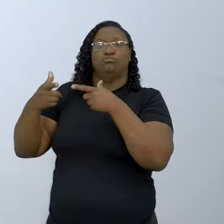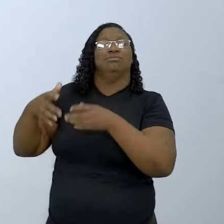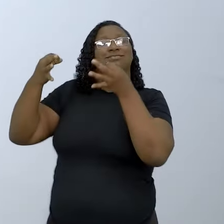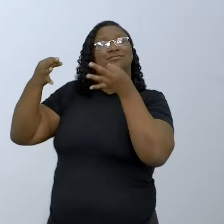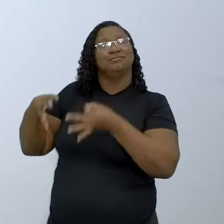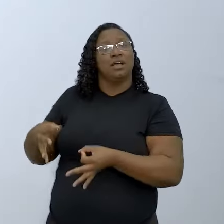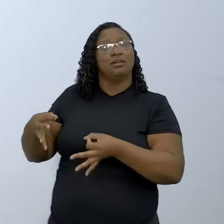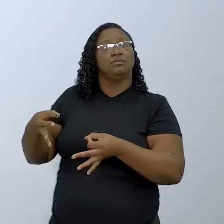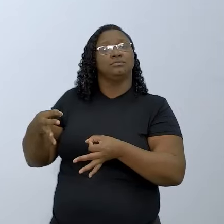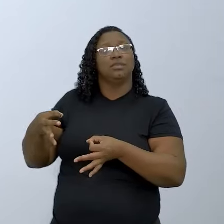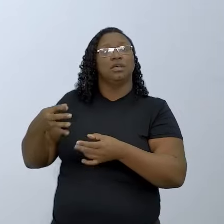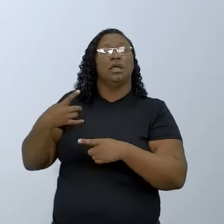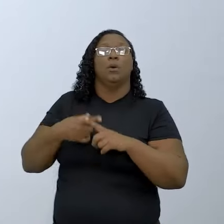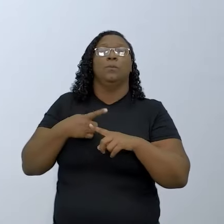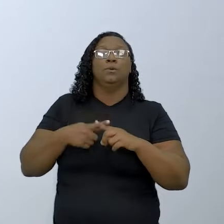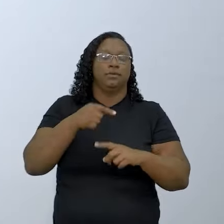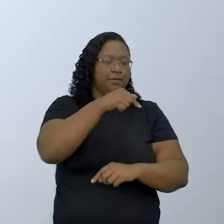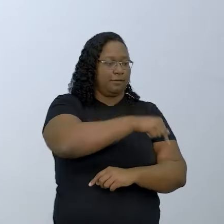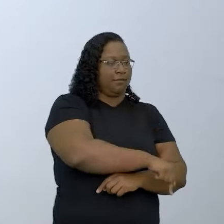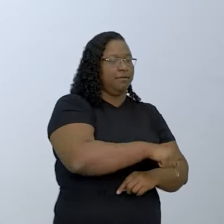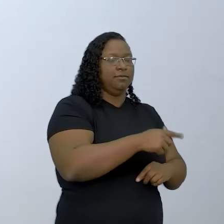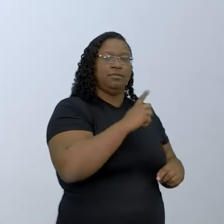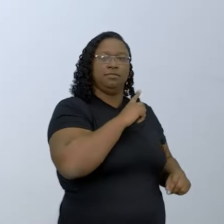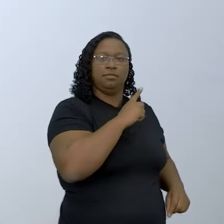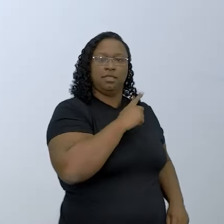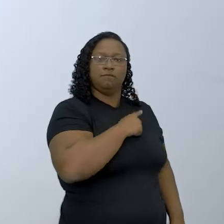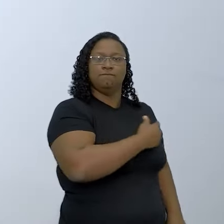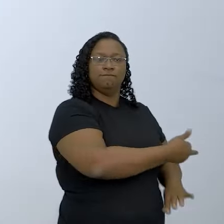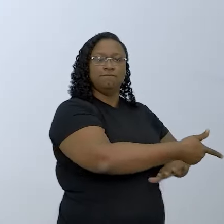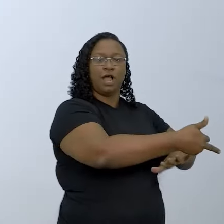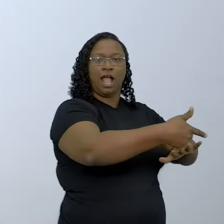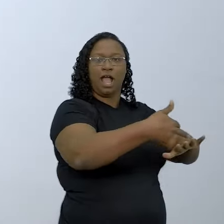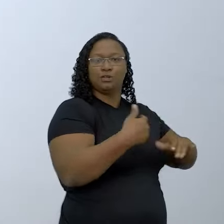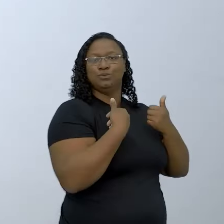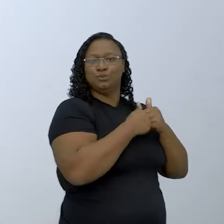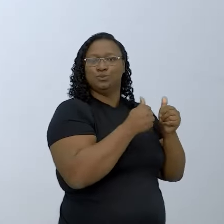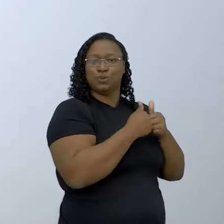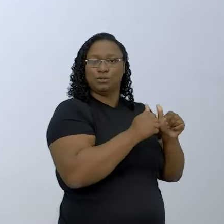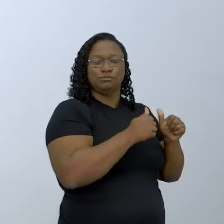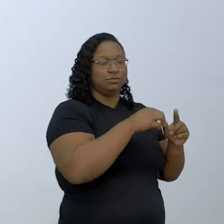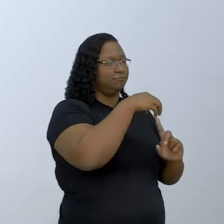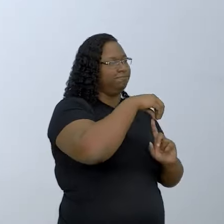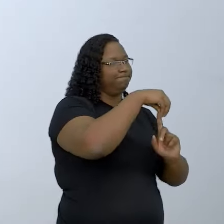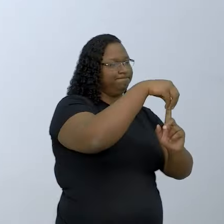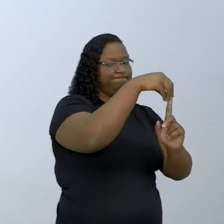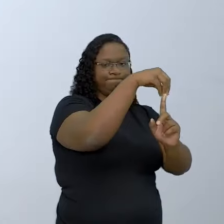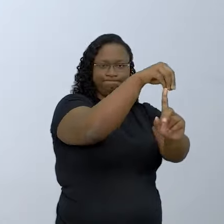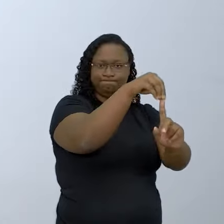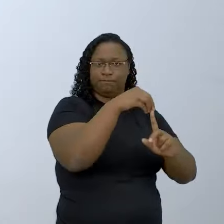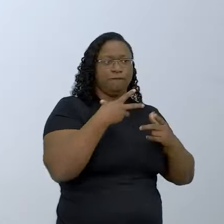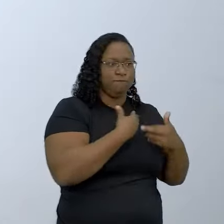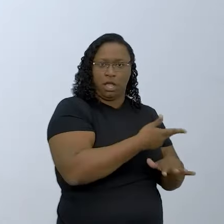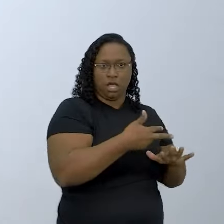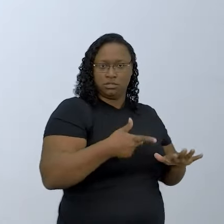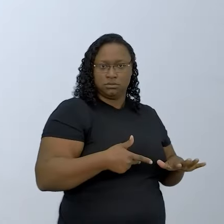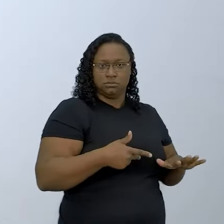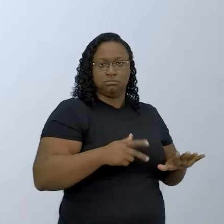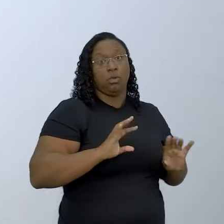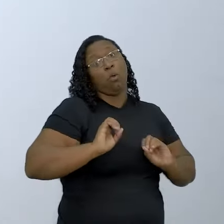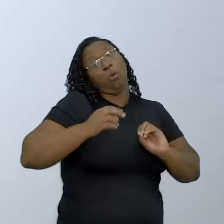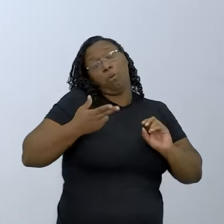que têm um poder aquisitivo maior, porque ele não vai transitar da maneira que ele deveria. Ou se você olha, por